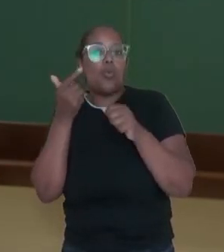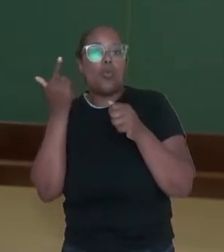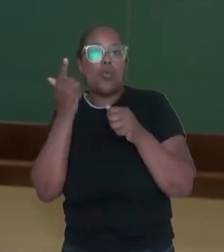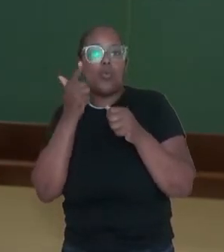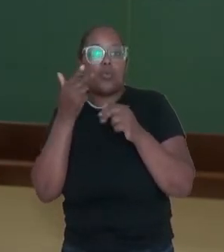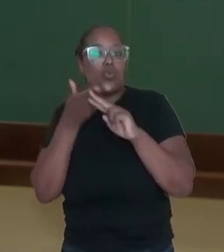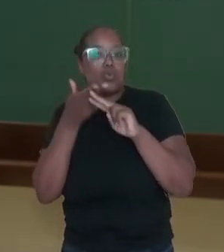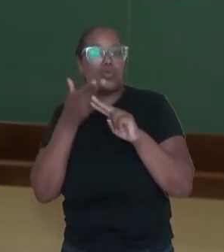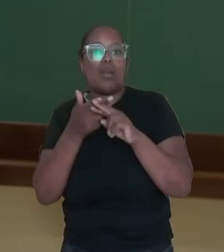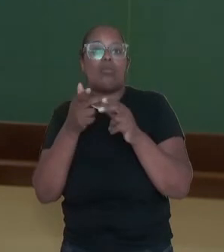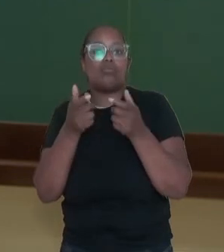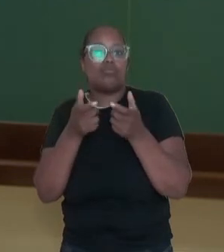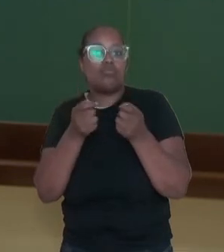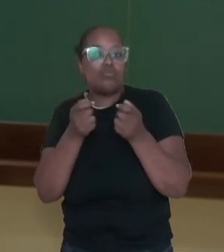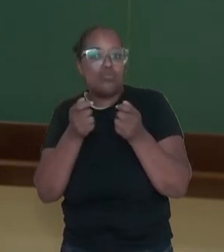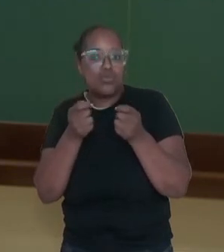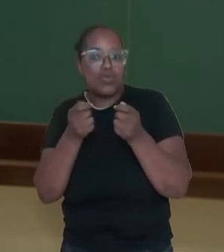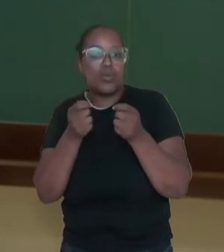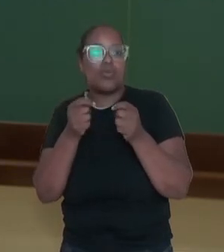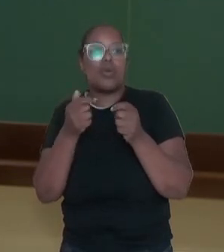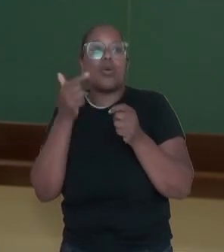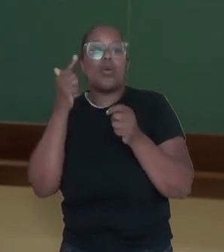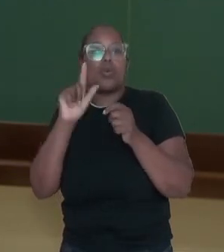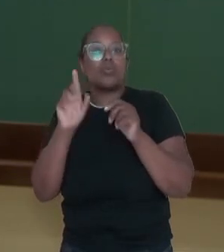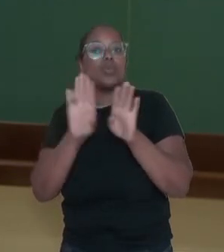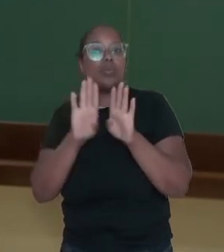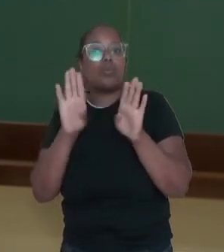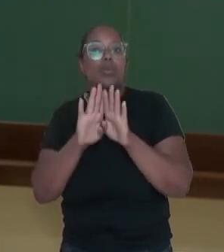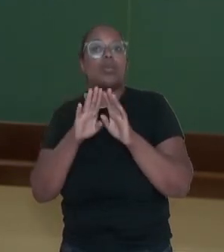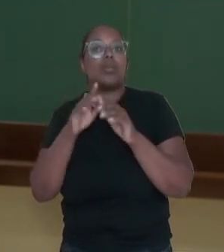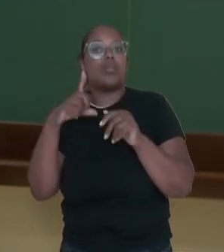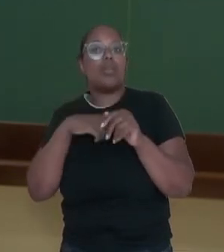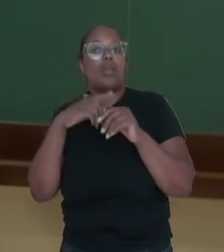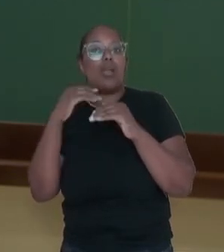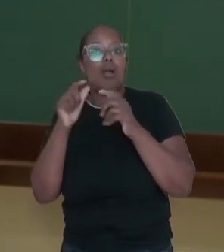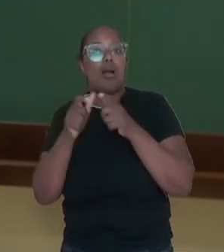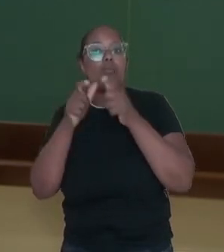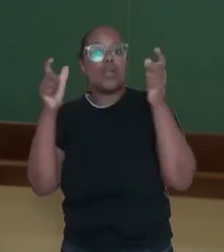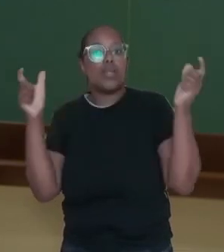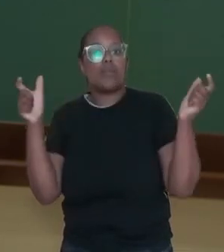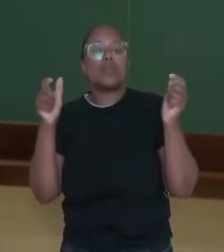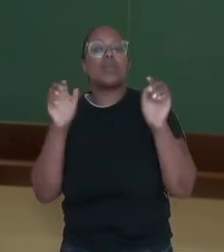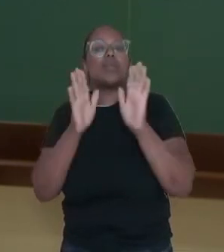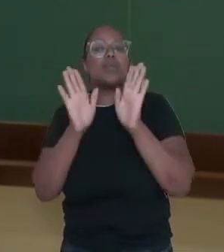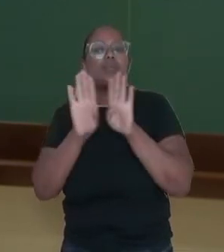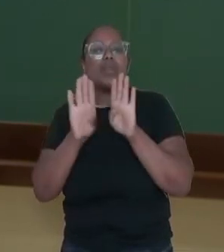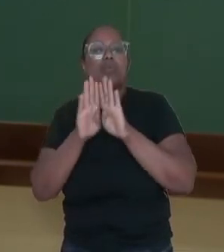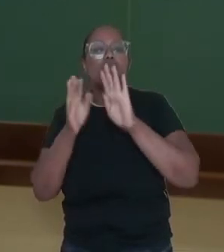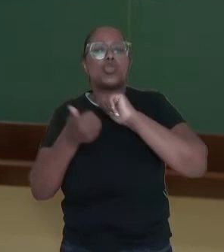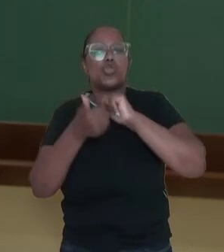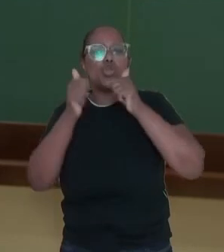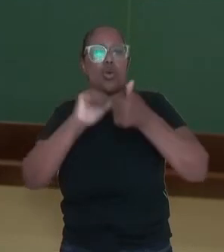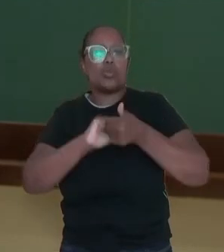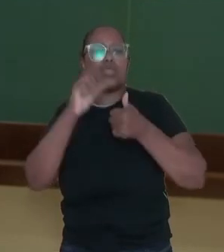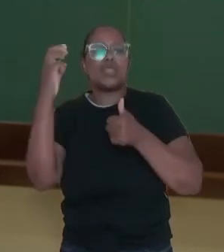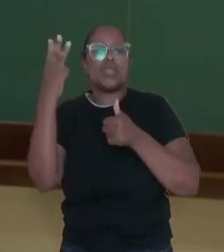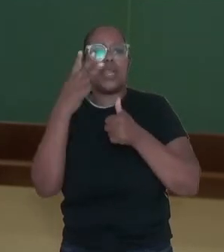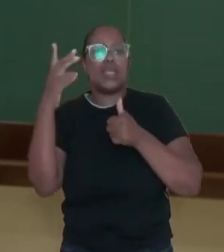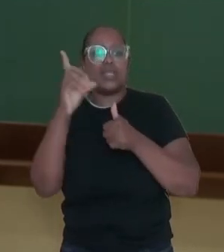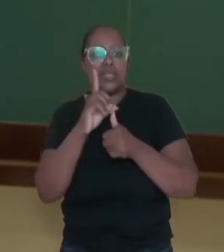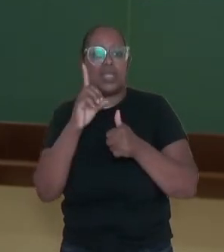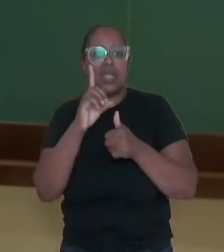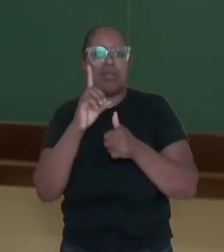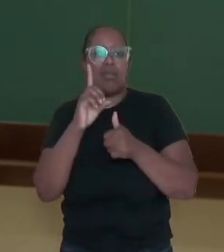junto, tá? Uma modalidade que tem crescido bastante nos videogames são os jogos 3D em realidade